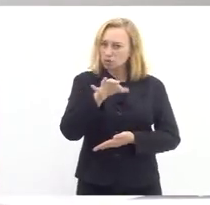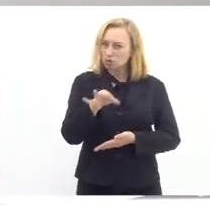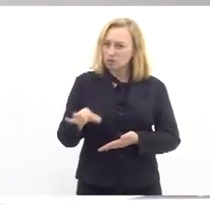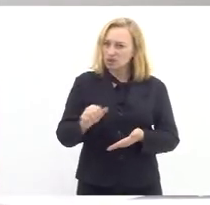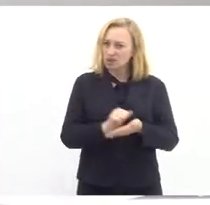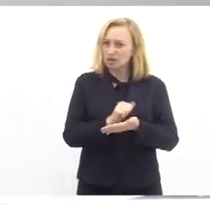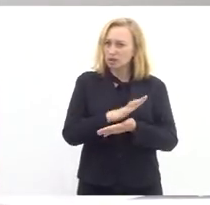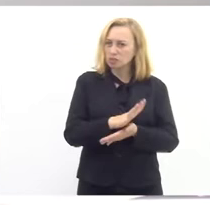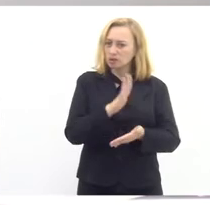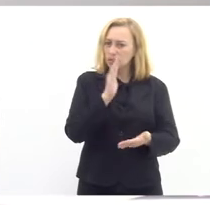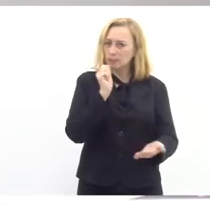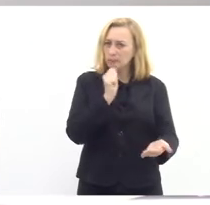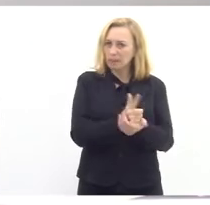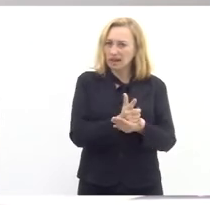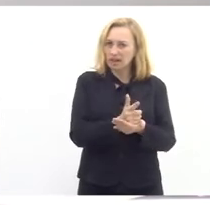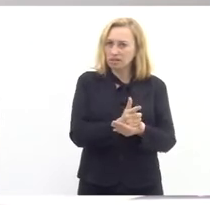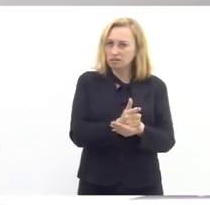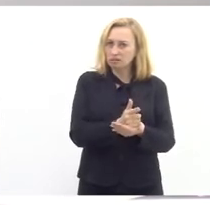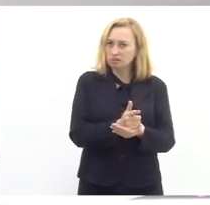multas foram pagas.